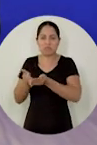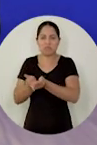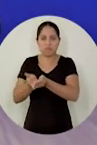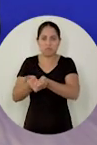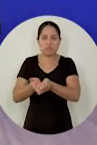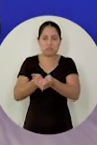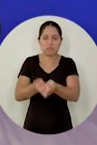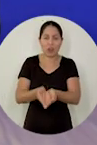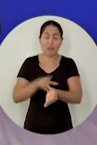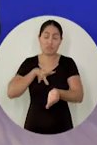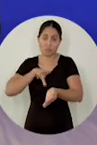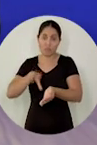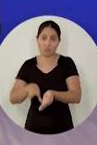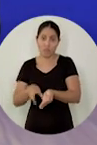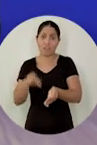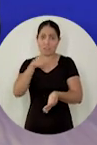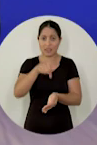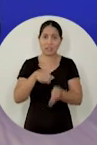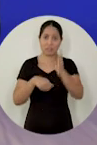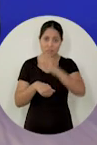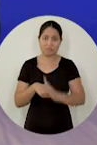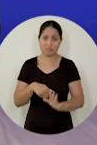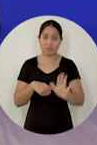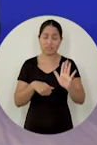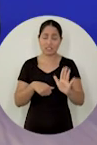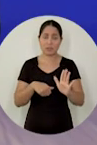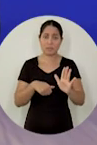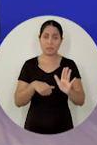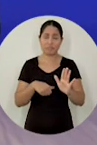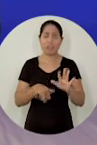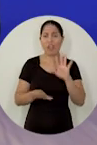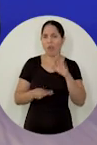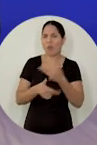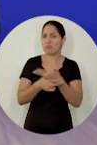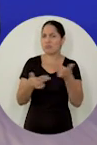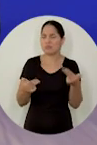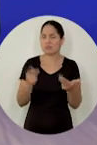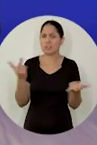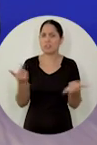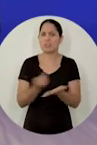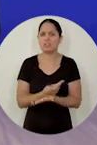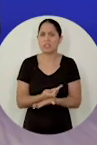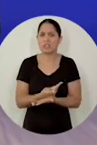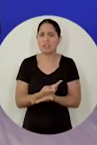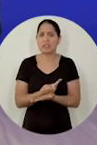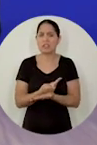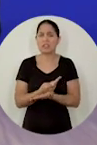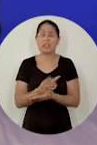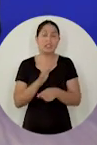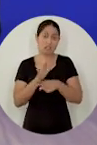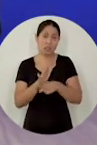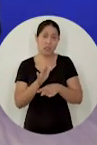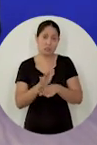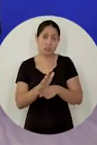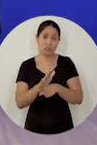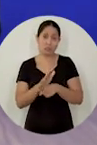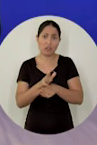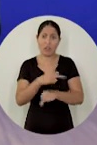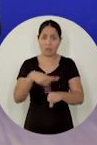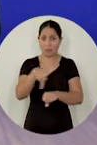colonização imposto pelos portugueses ao território brasileiro e dos mecanismos de atuação do